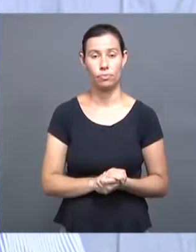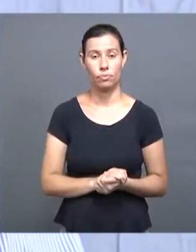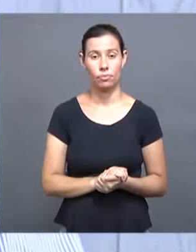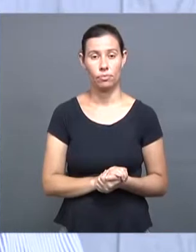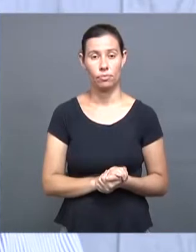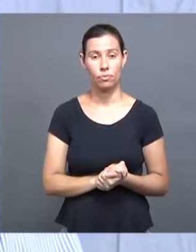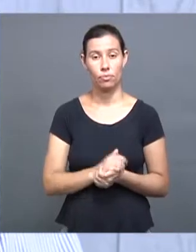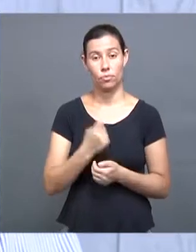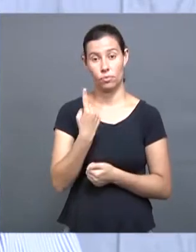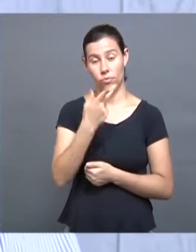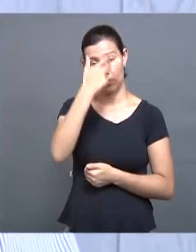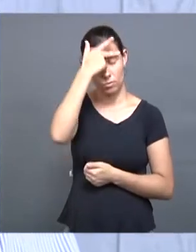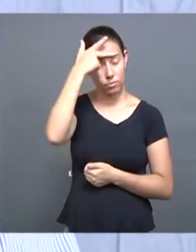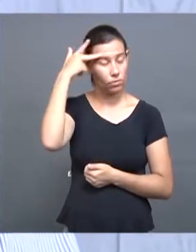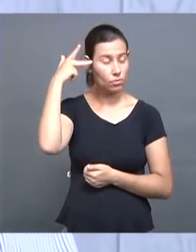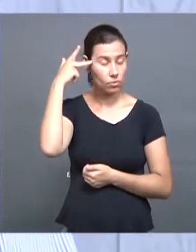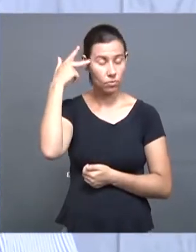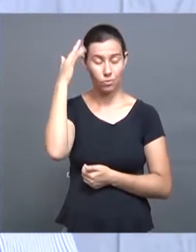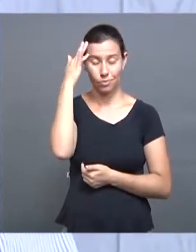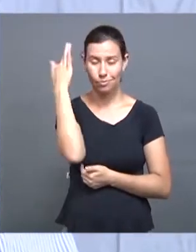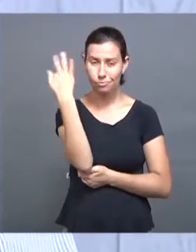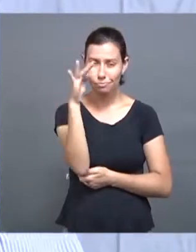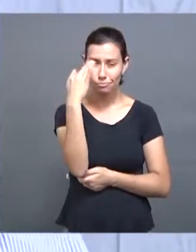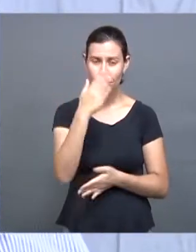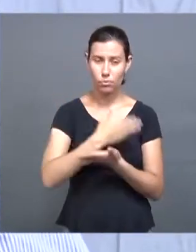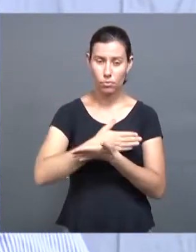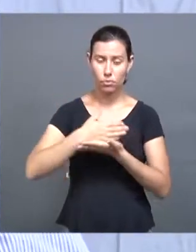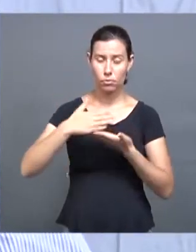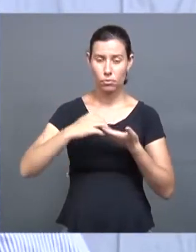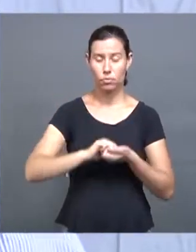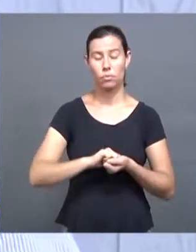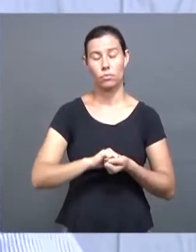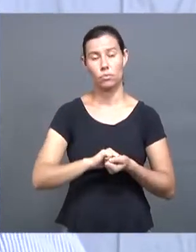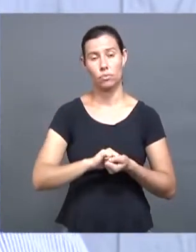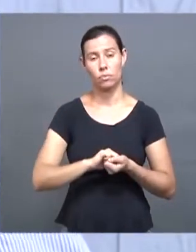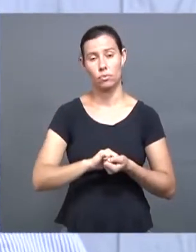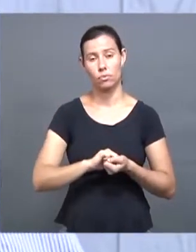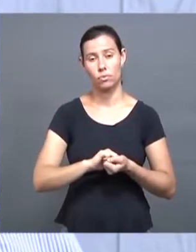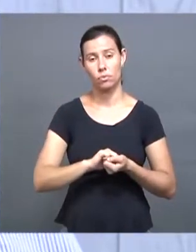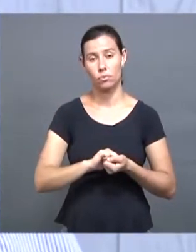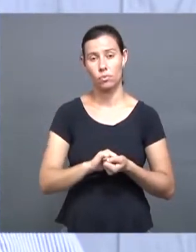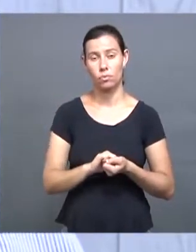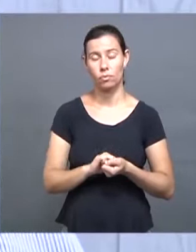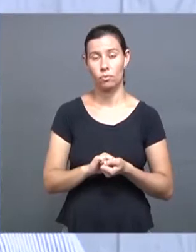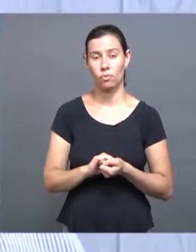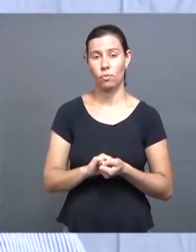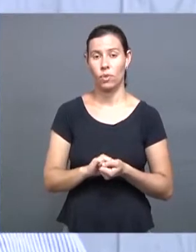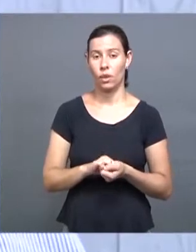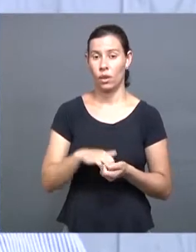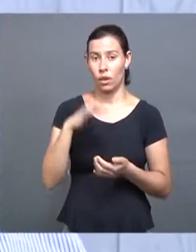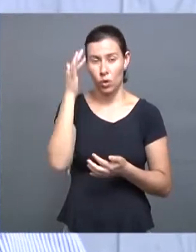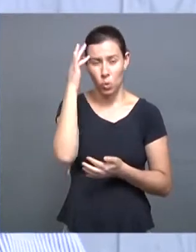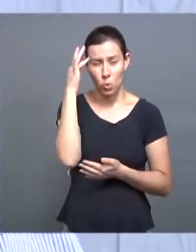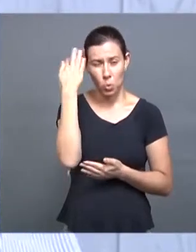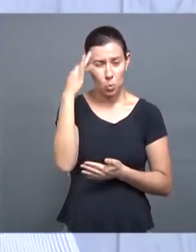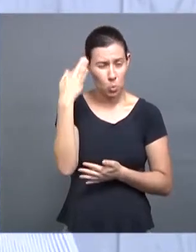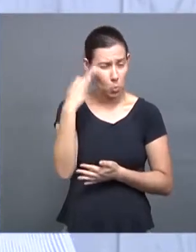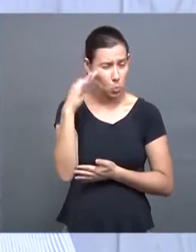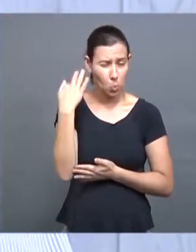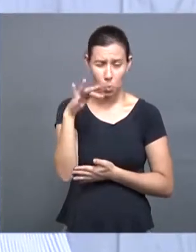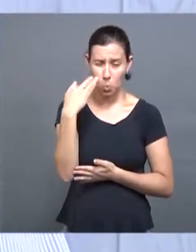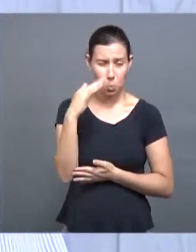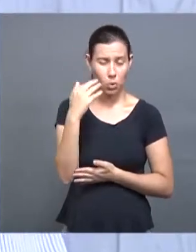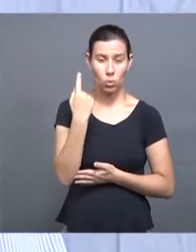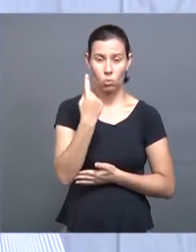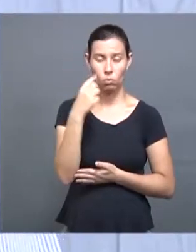Uma pessoa que tem a dor de cabeça, que ela começa, já atinge a intensidade máxima muito rápido. Então, em menos de um